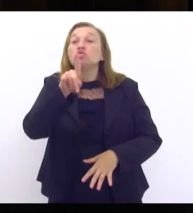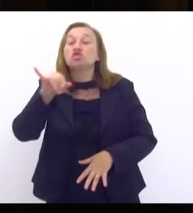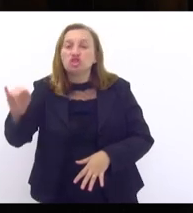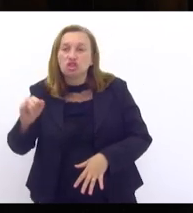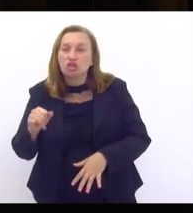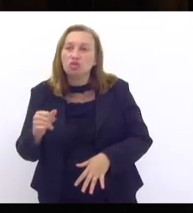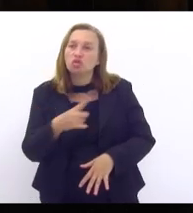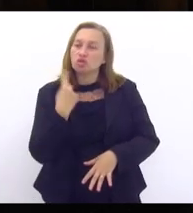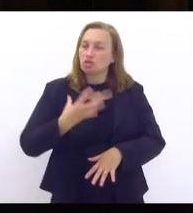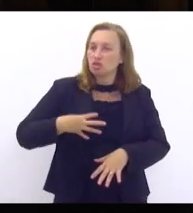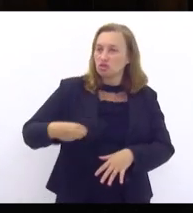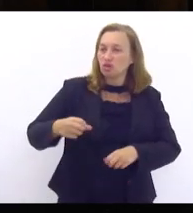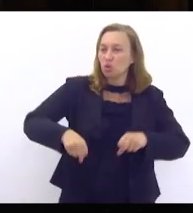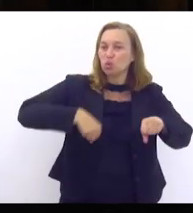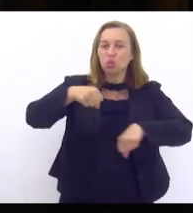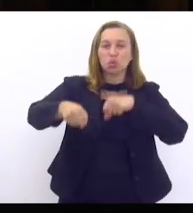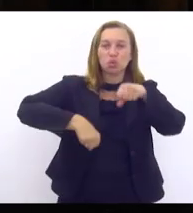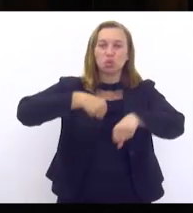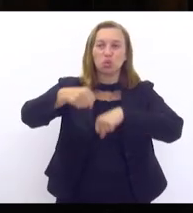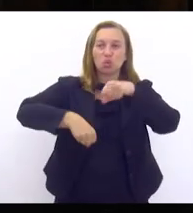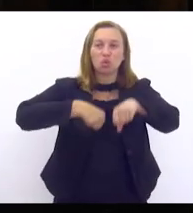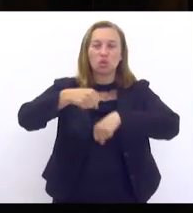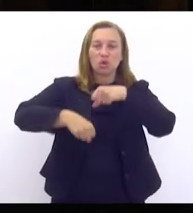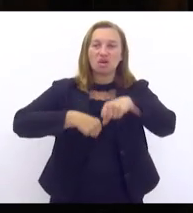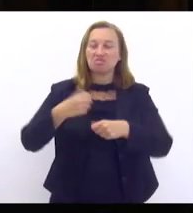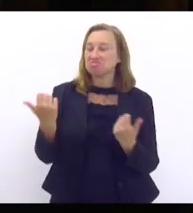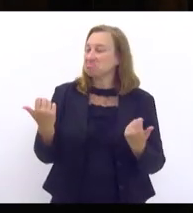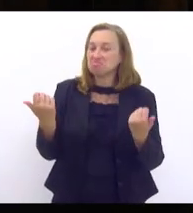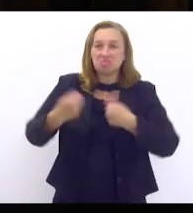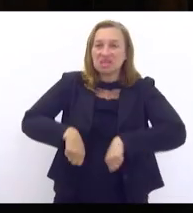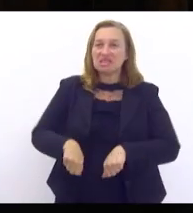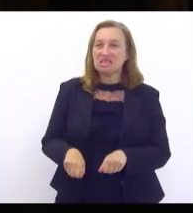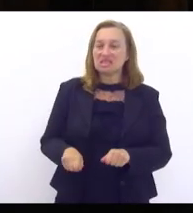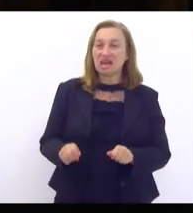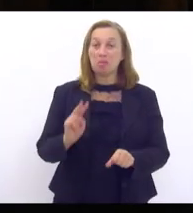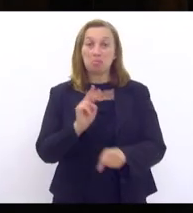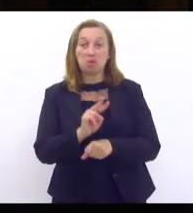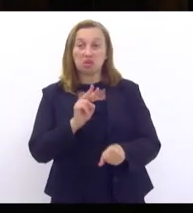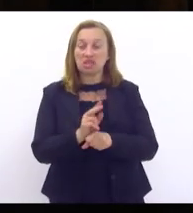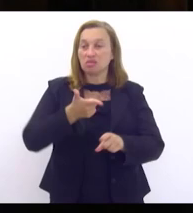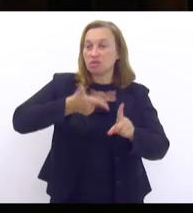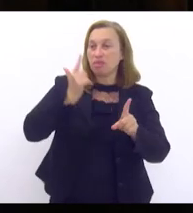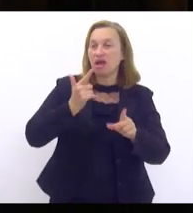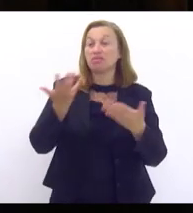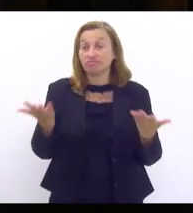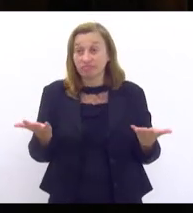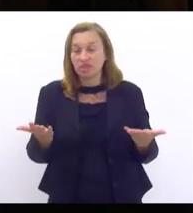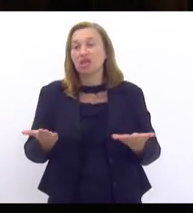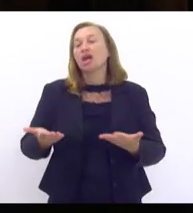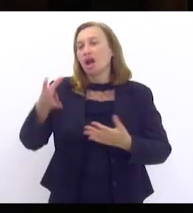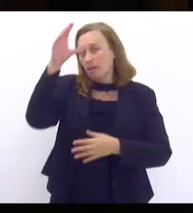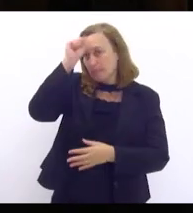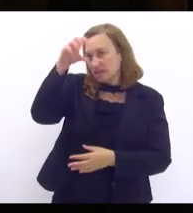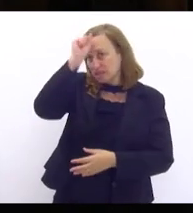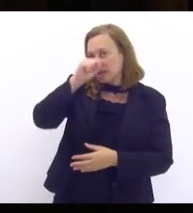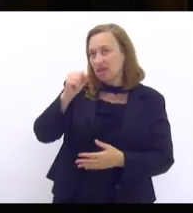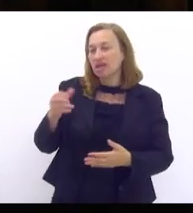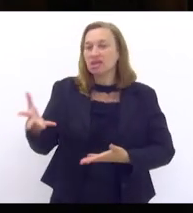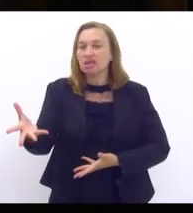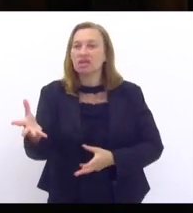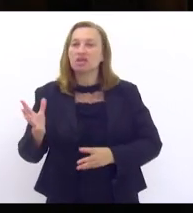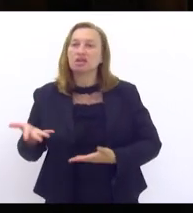bicicleta, sem ser uma bicicleta blindada. É isso, se Deus quiser, estou aqui para aprender e para somar com vocês,